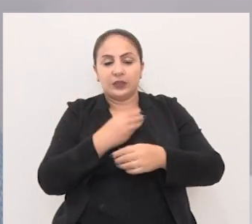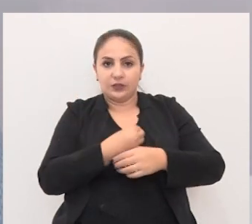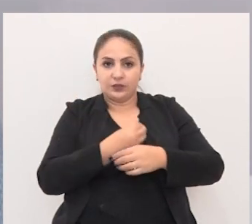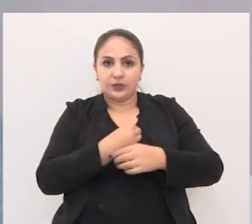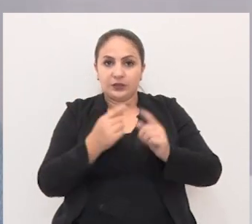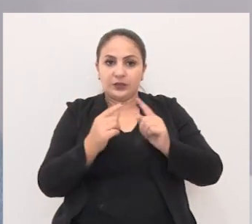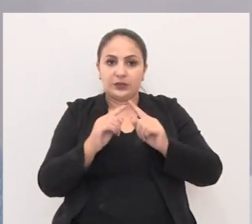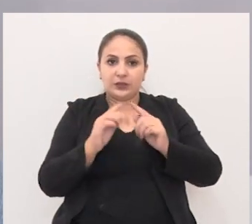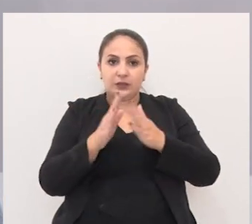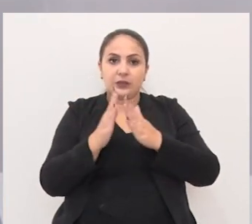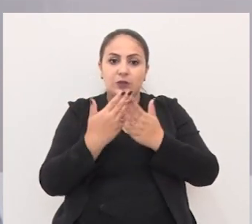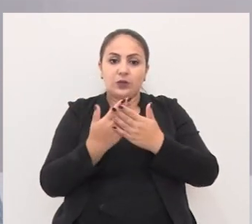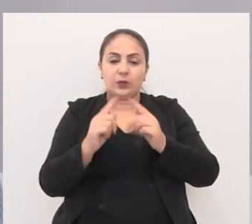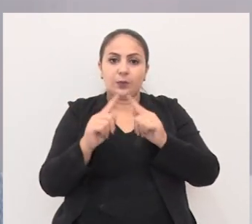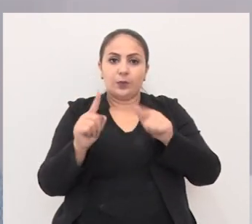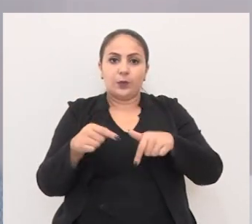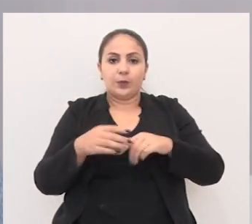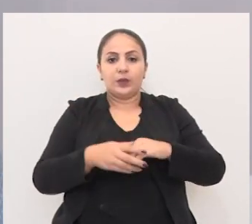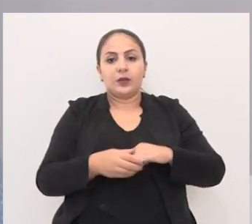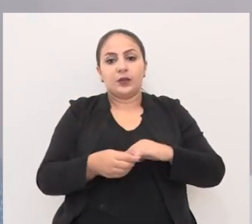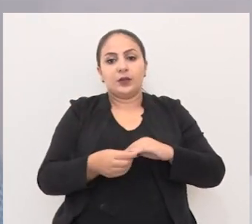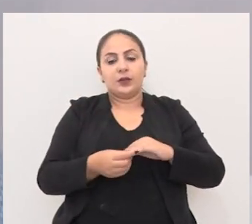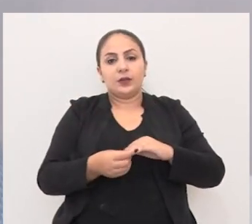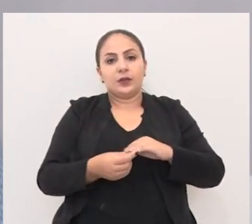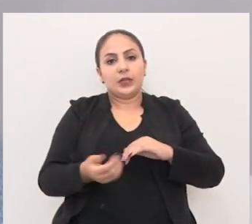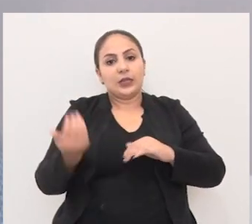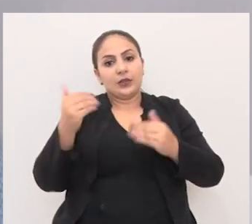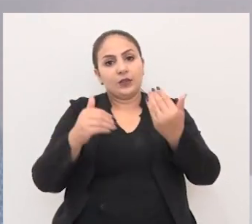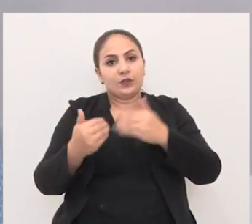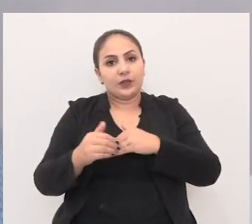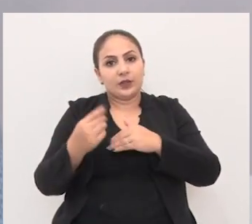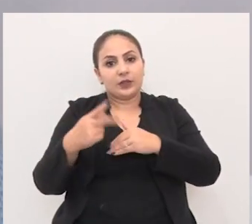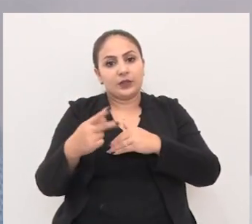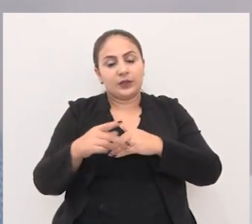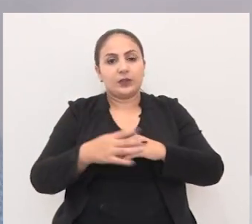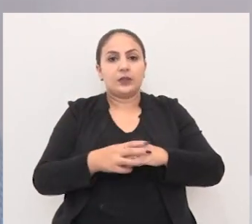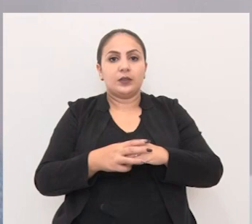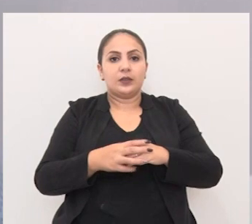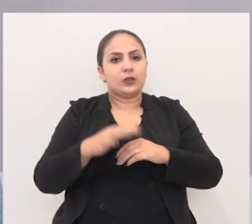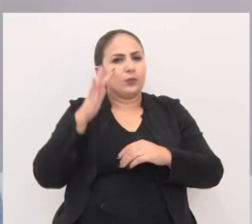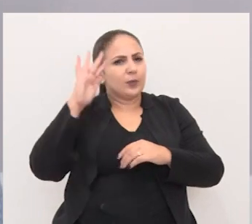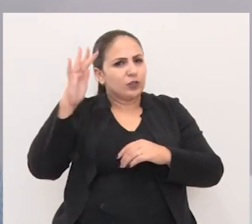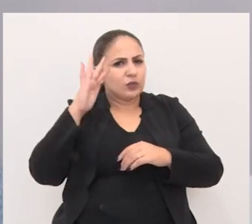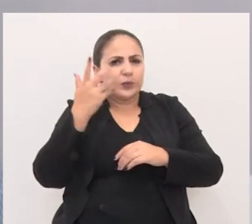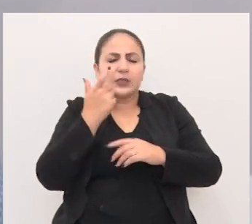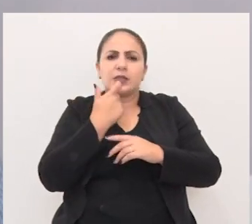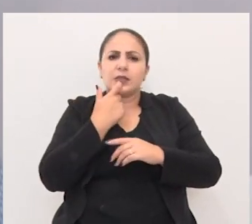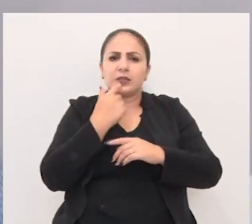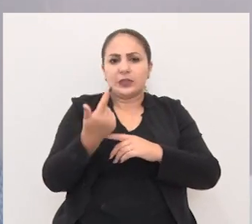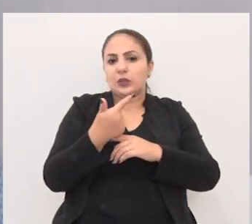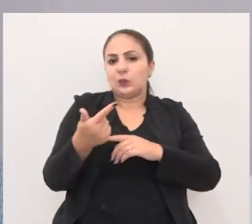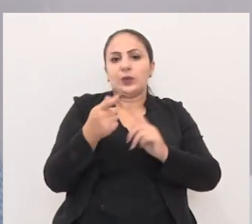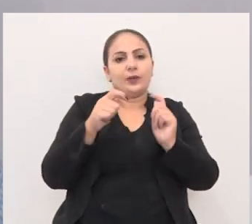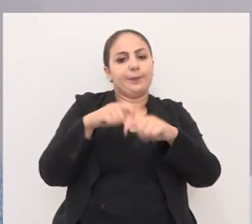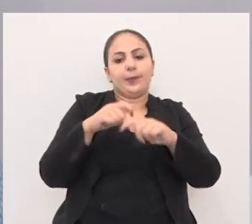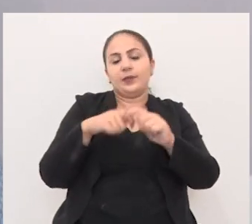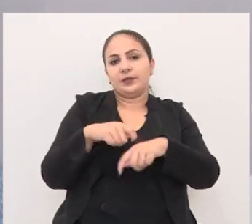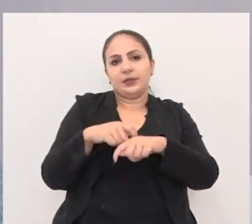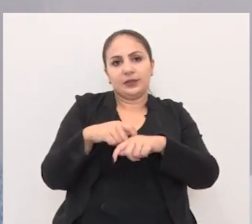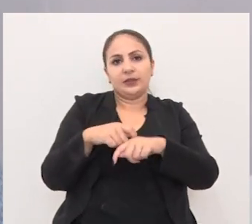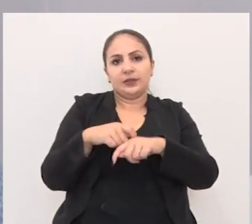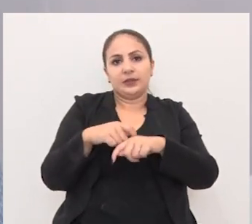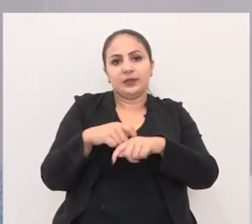escolas públicas, e o audiolivro, ele vem justamente nesse sentido. Você imagina lá que uma criança que não tem a